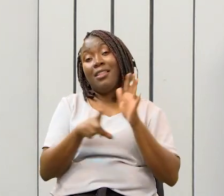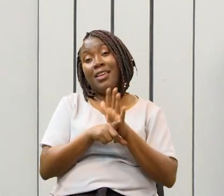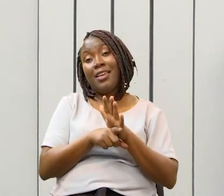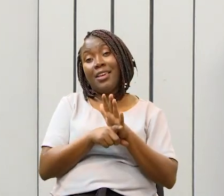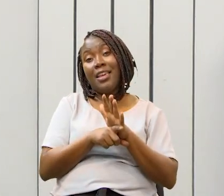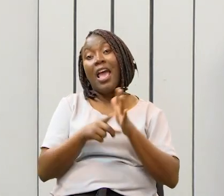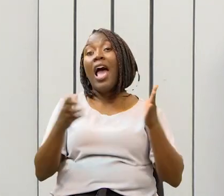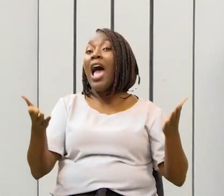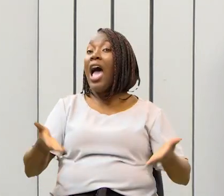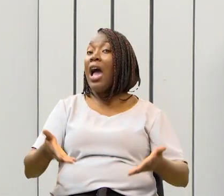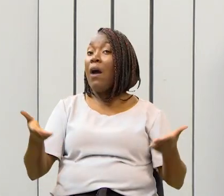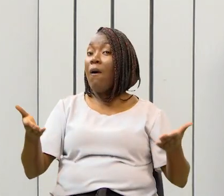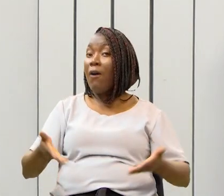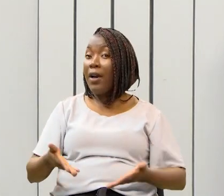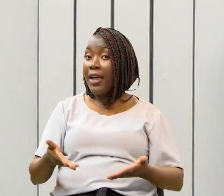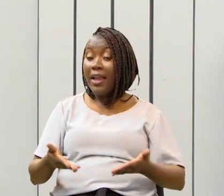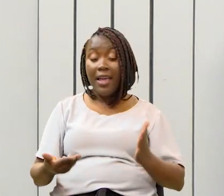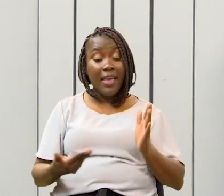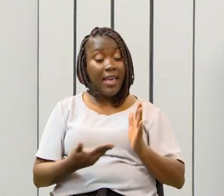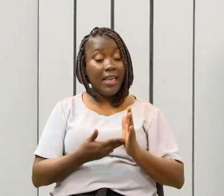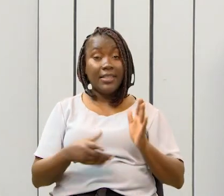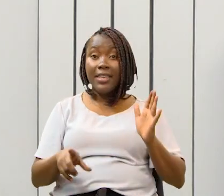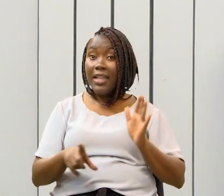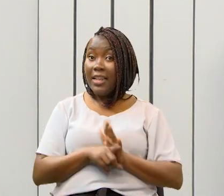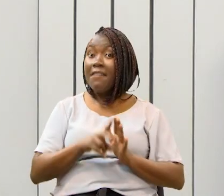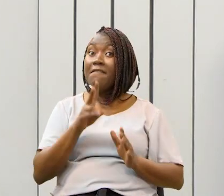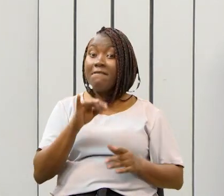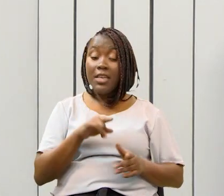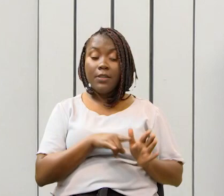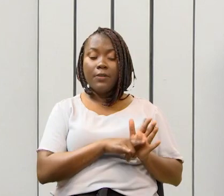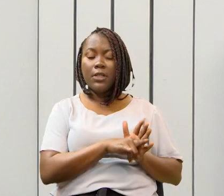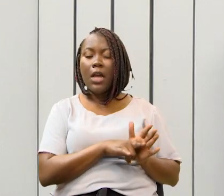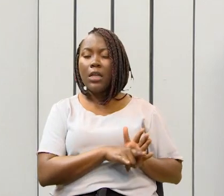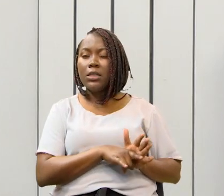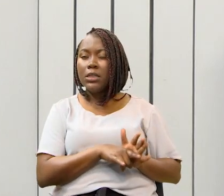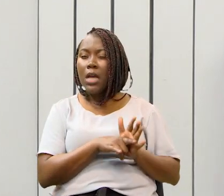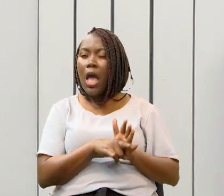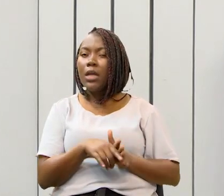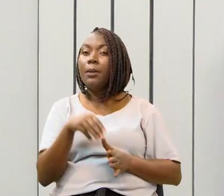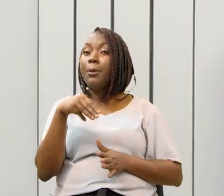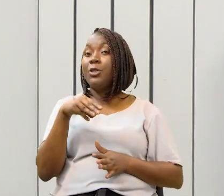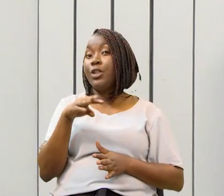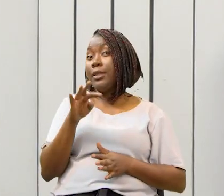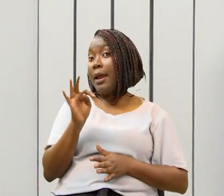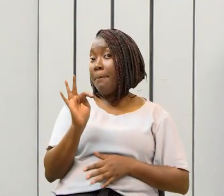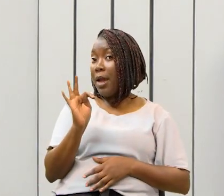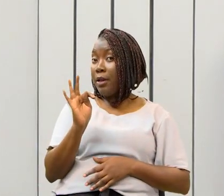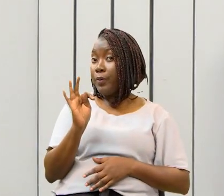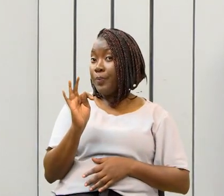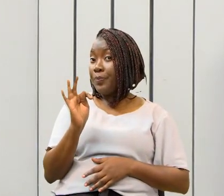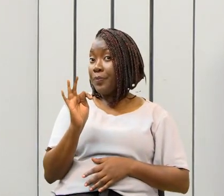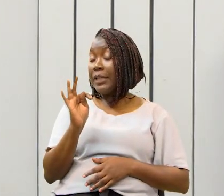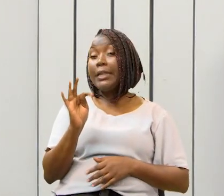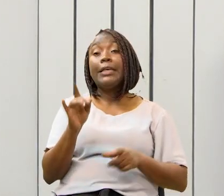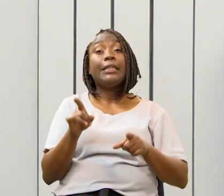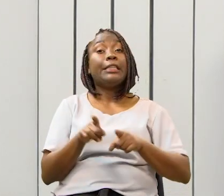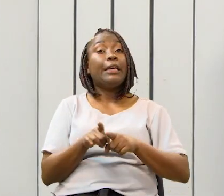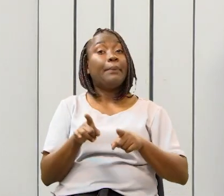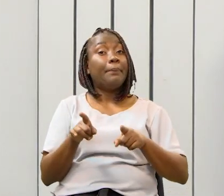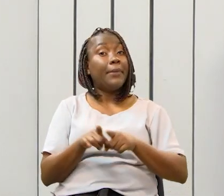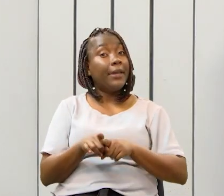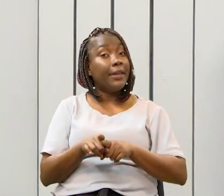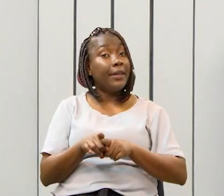lei. Mas agora, essa lei vai ser fiscalizada pelo Ministério do Trabalho.